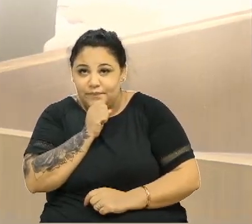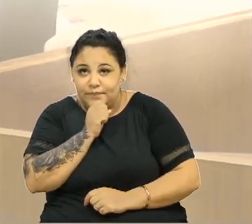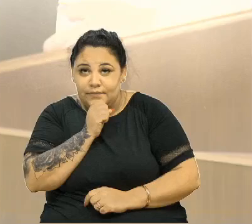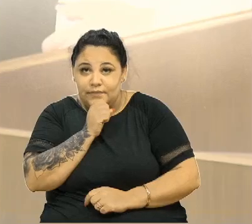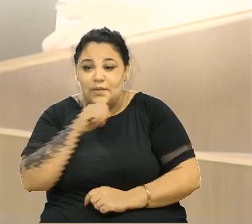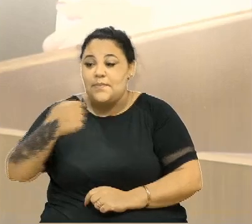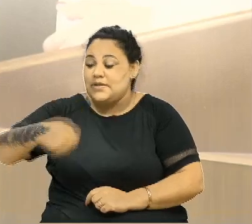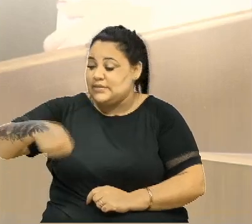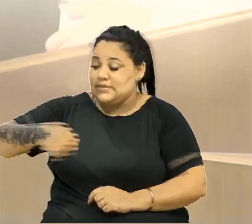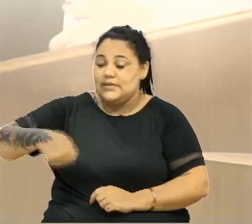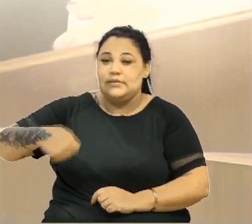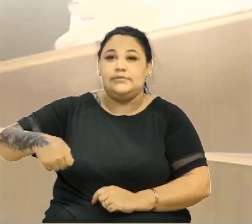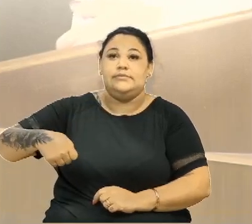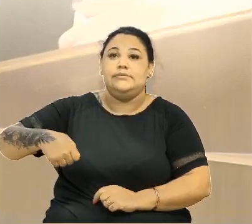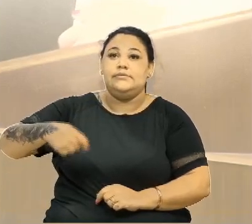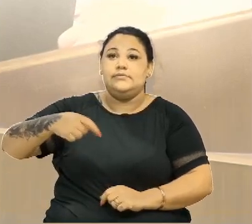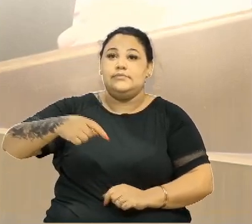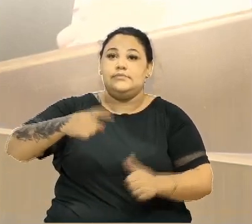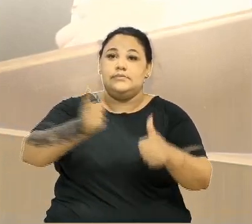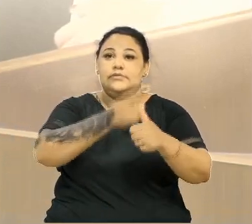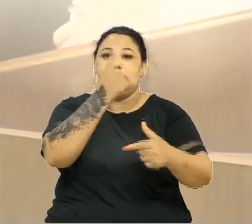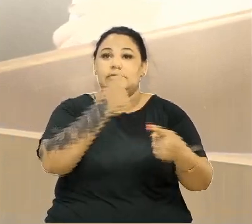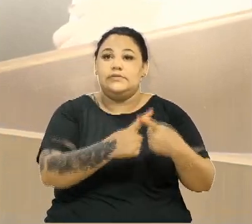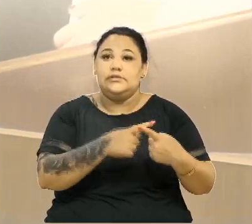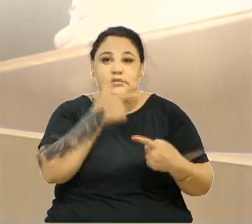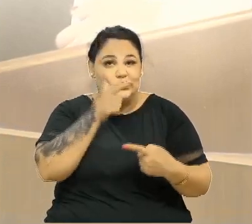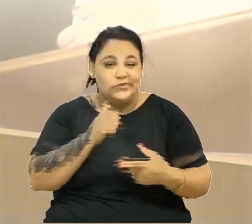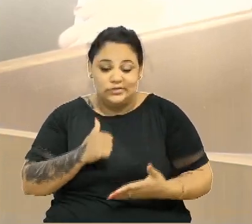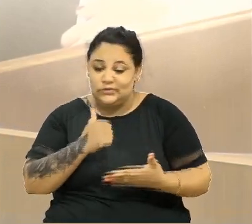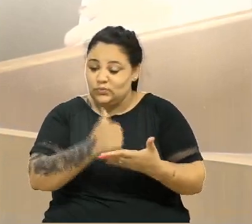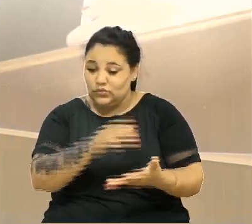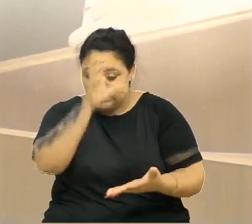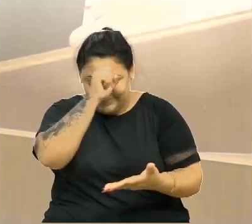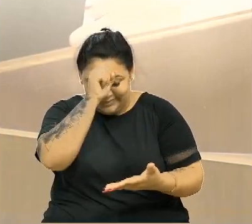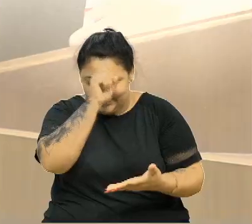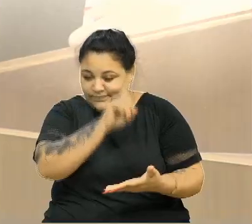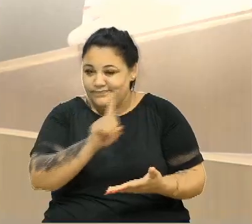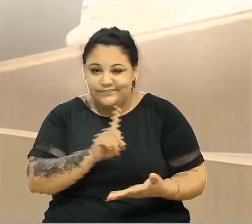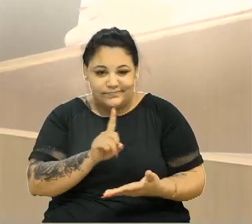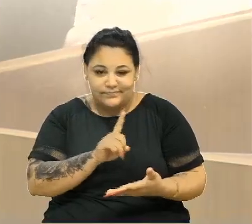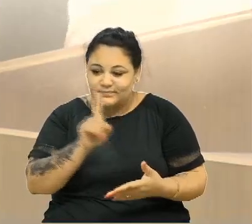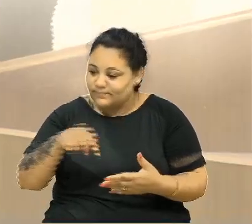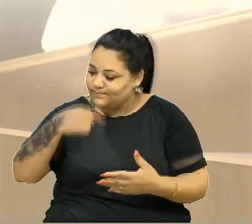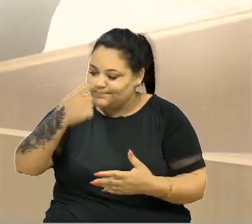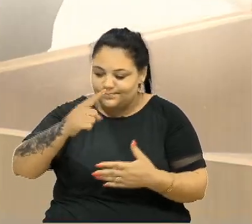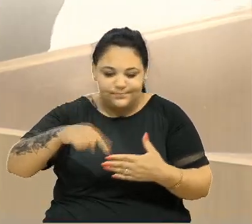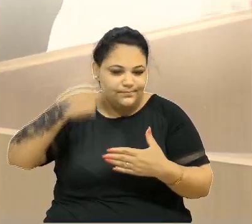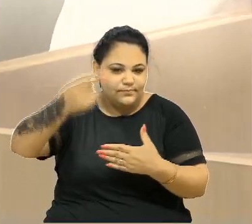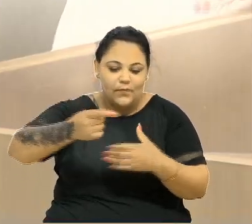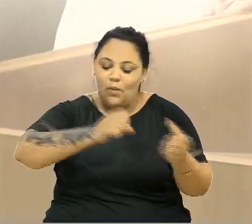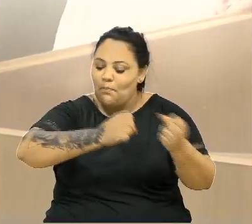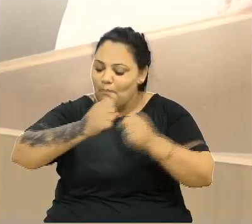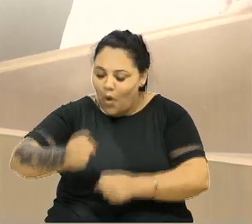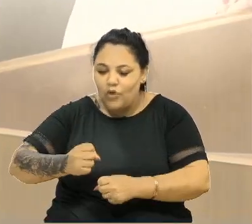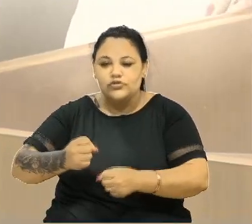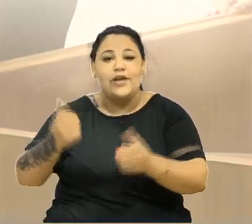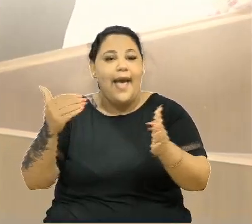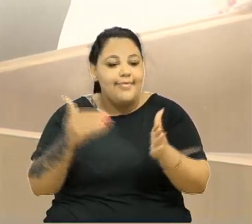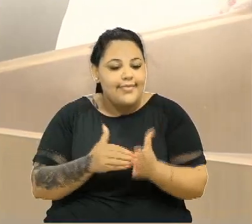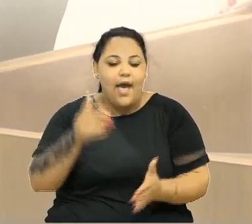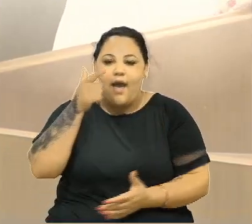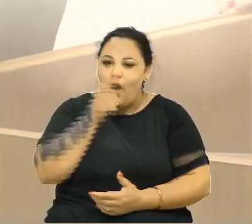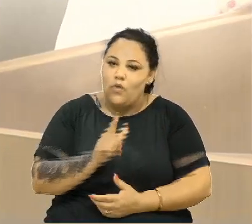na primeira vez que ele for, a gente conseguir dar o apoio e ele não aprender, ele pode ir numa próxima, até que ele consiga